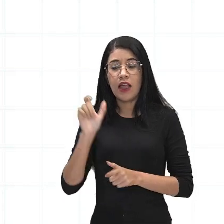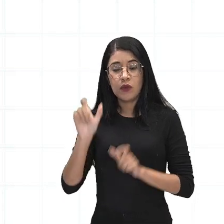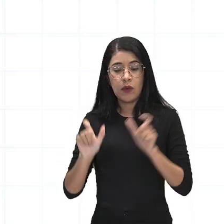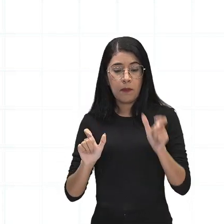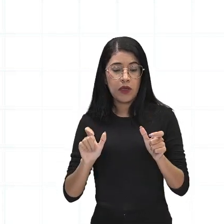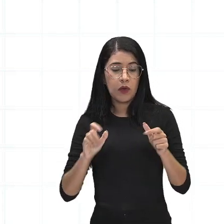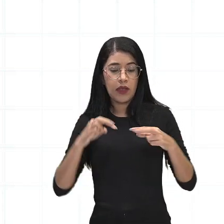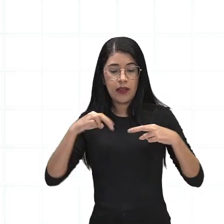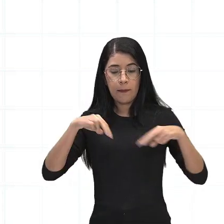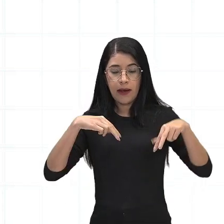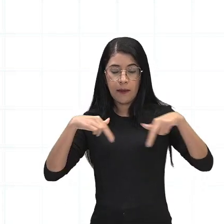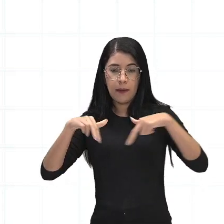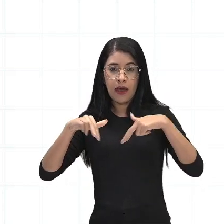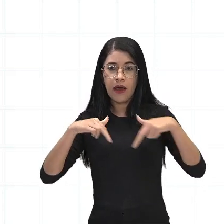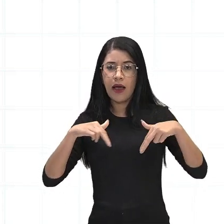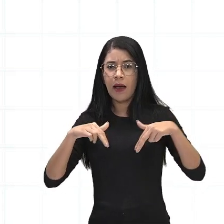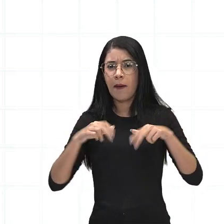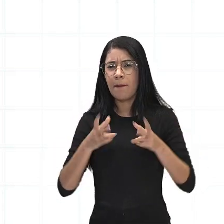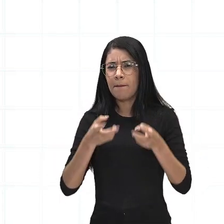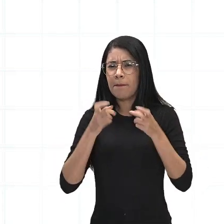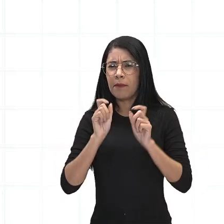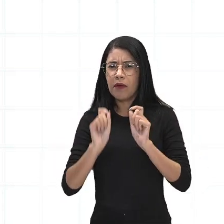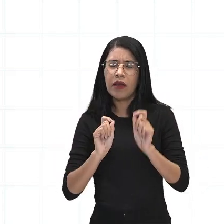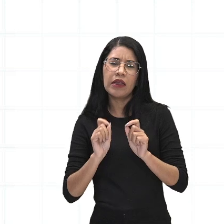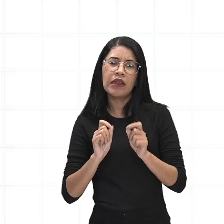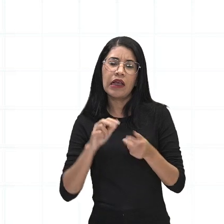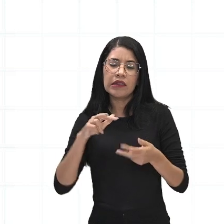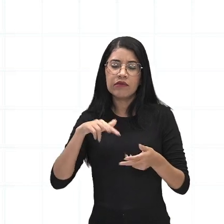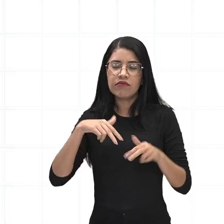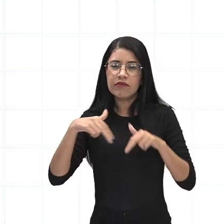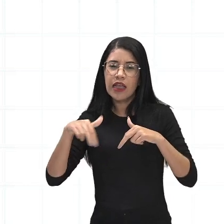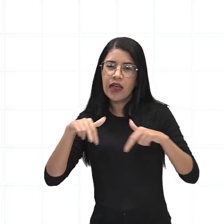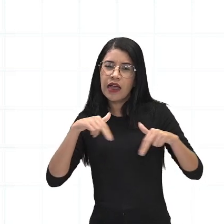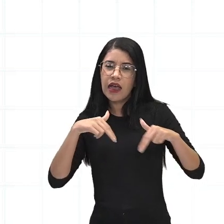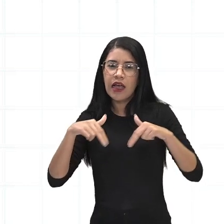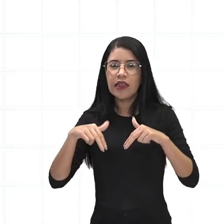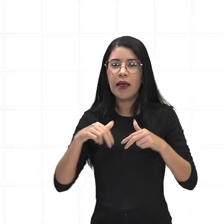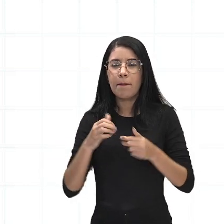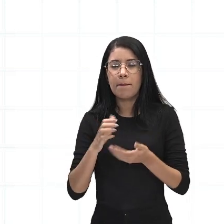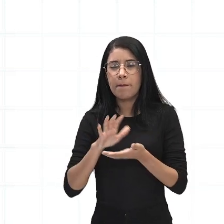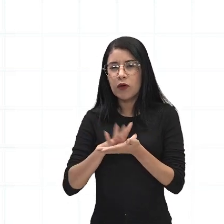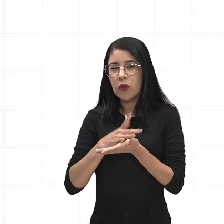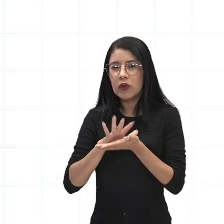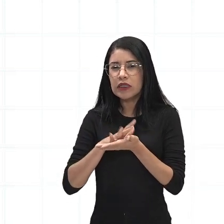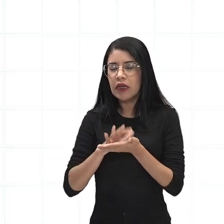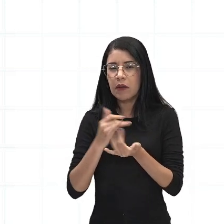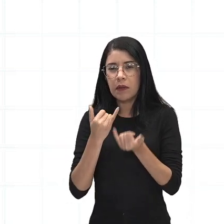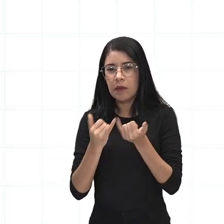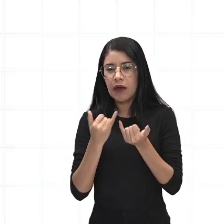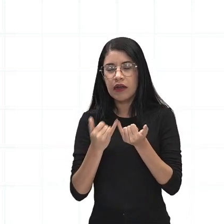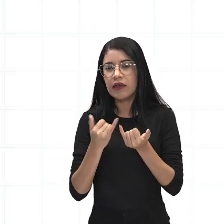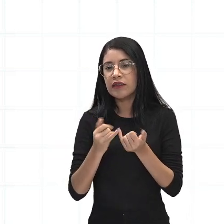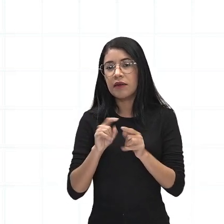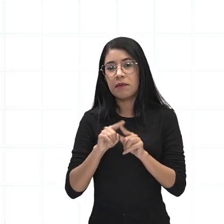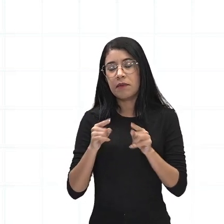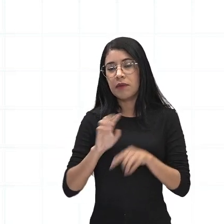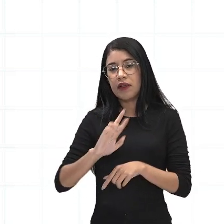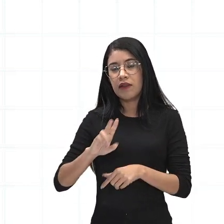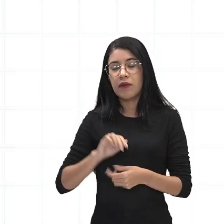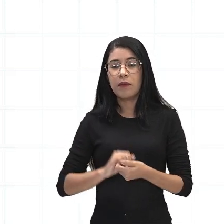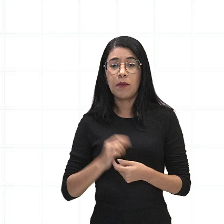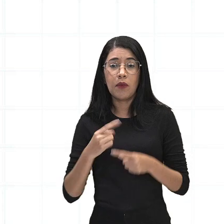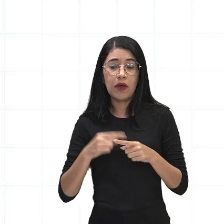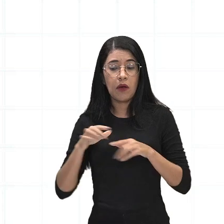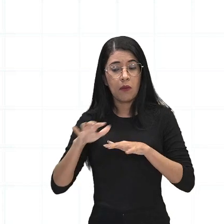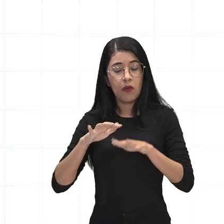carimbó pode até pensar que estamos dançando, né, ainda no samba. que ainda estamos no samba, seja pelos movimentos